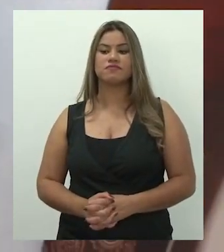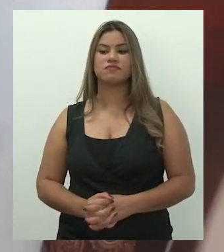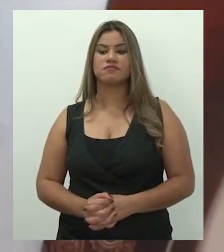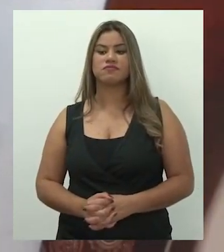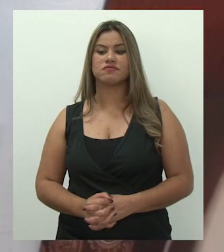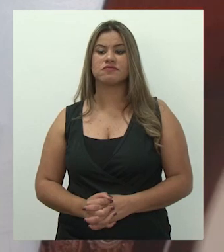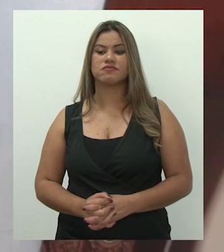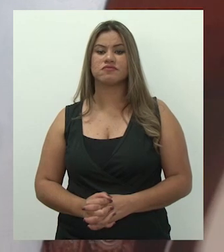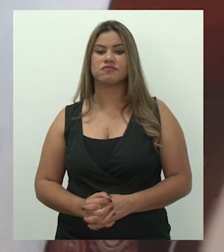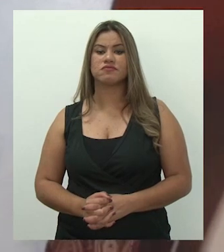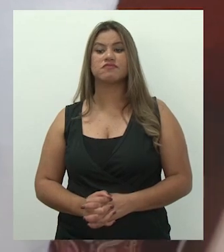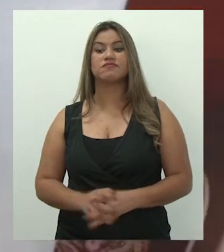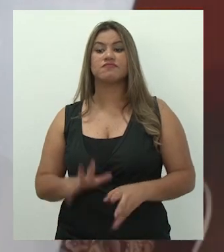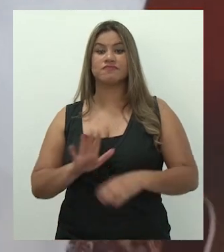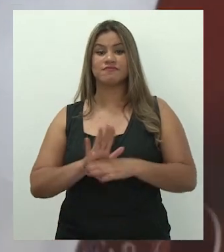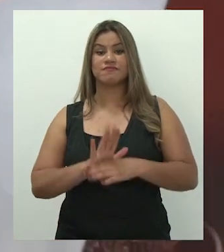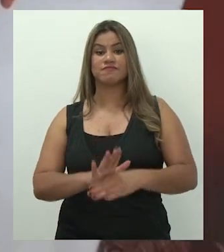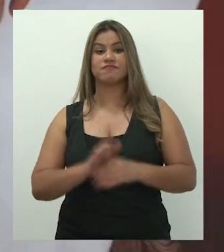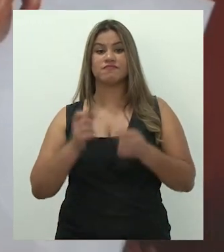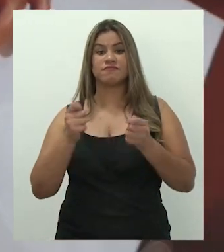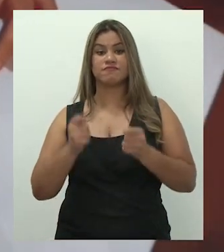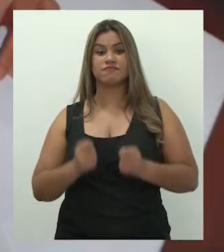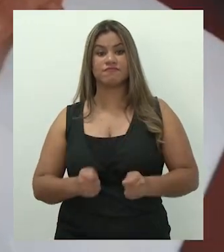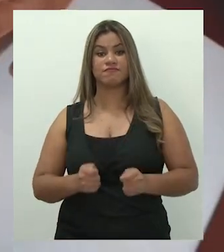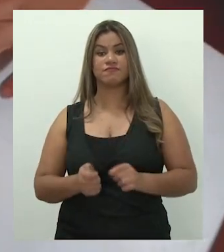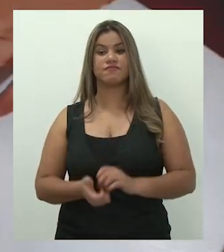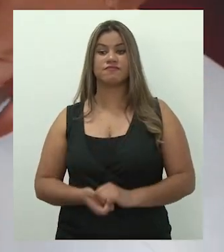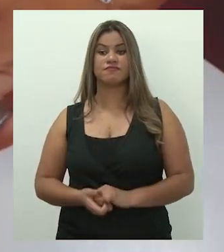Isso auxilia para que ele fique firme.